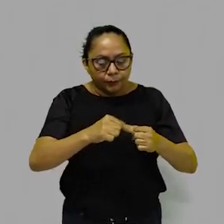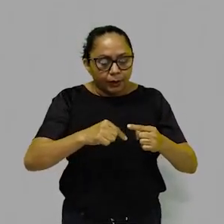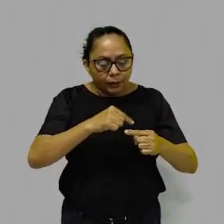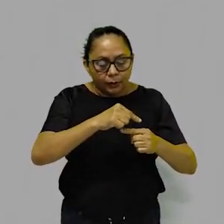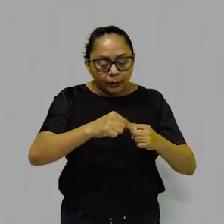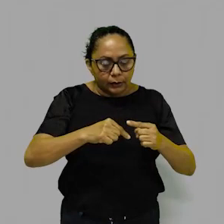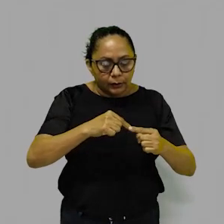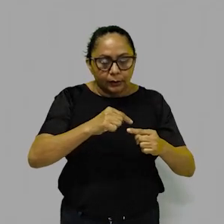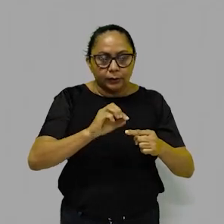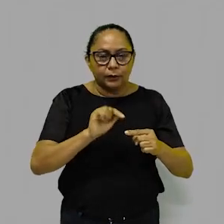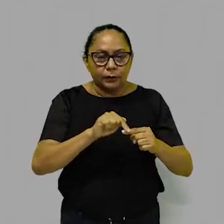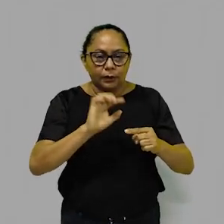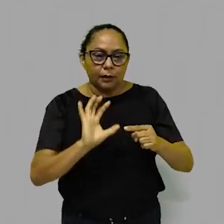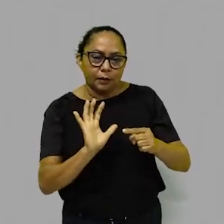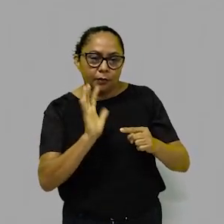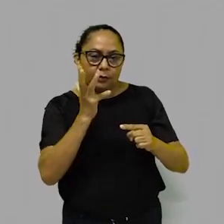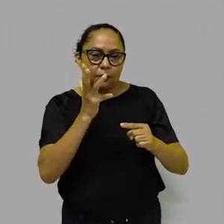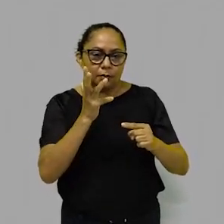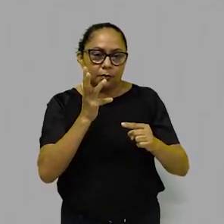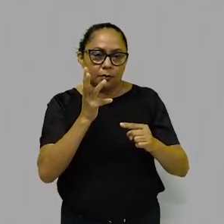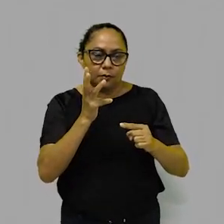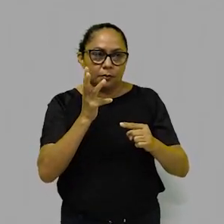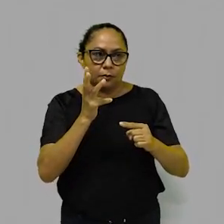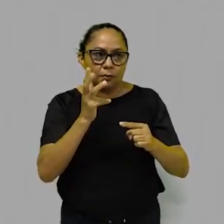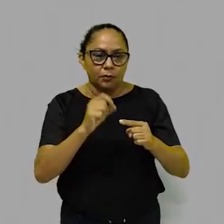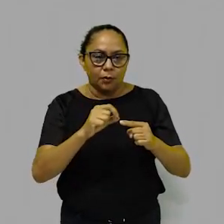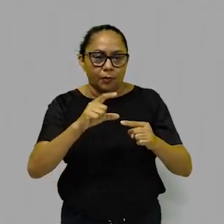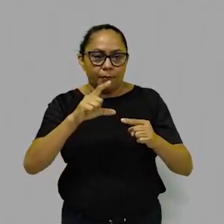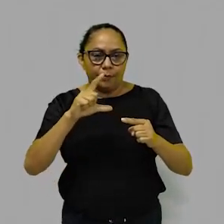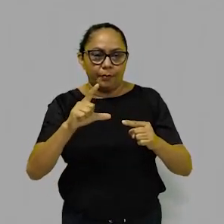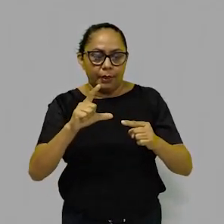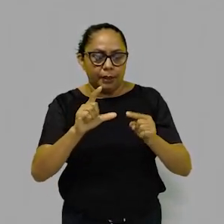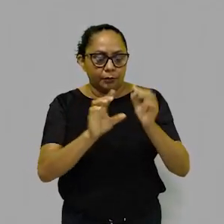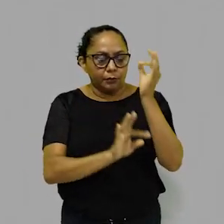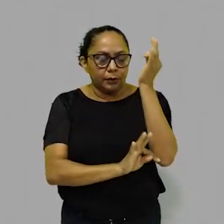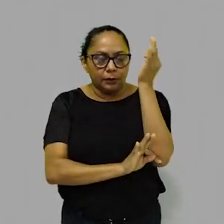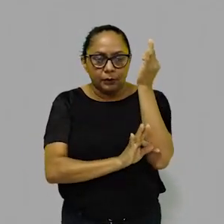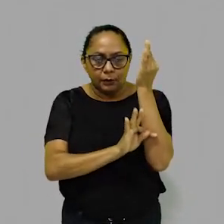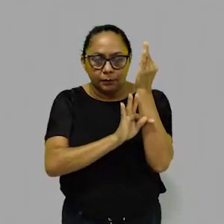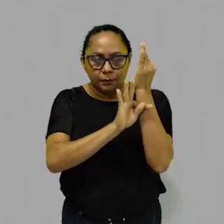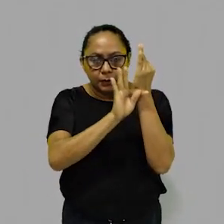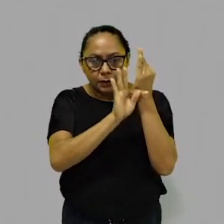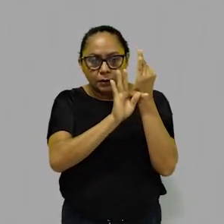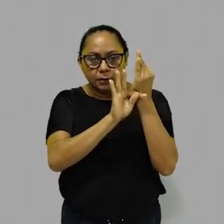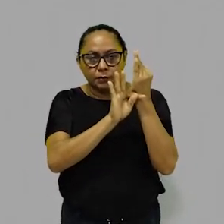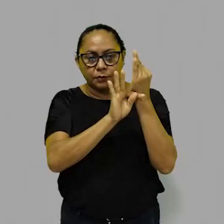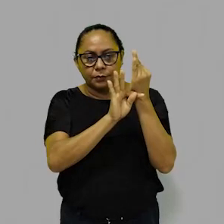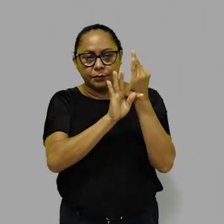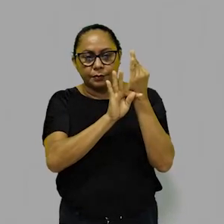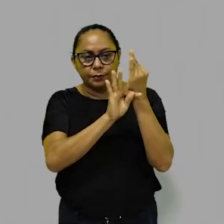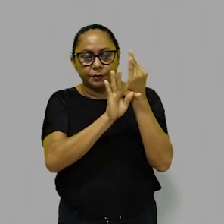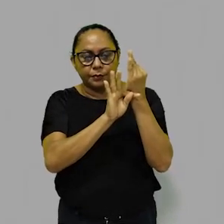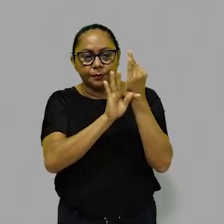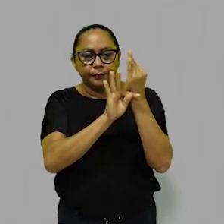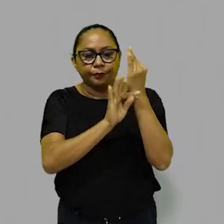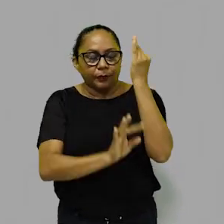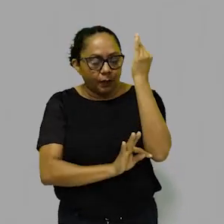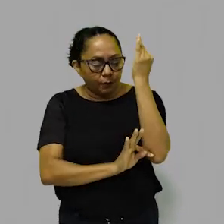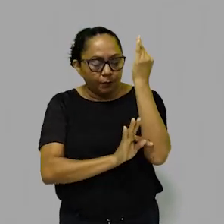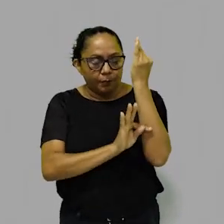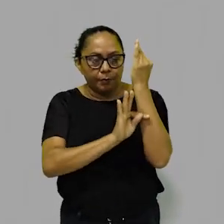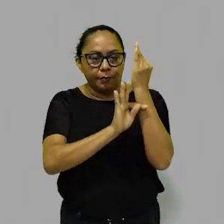sanguínea, vai ocorrer também um aumento da temperatura, porque essa temperatura ela aumenta